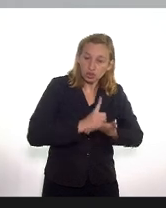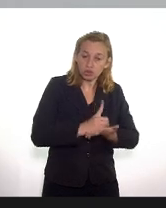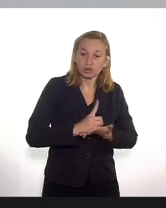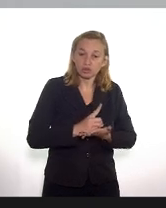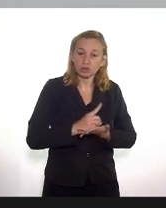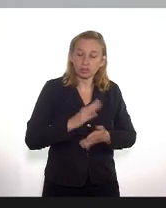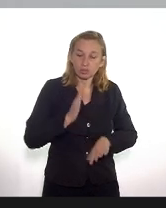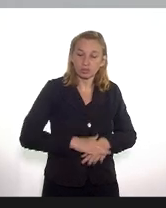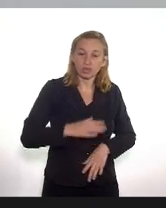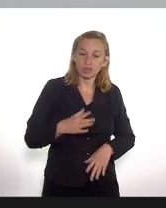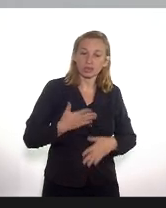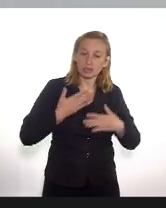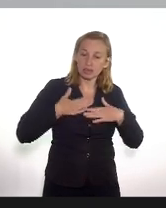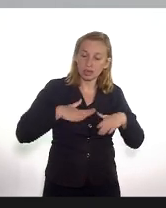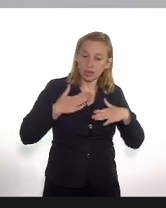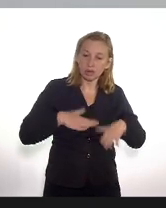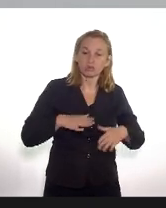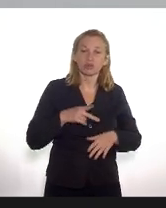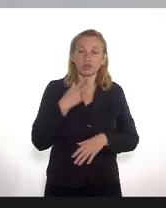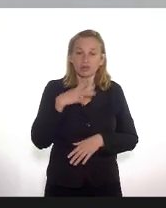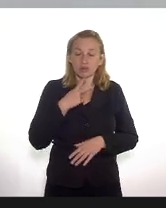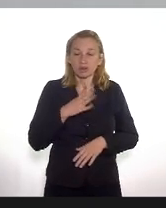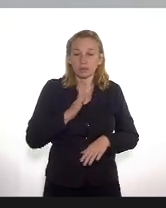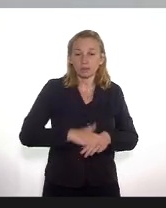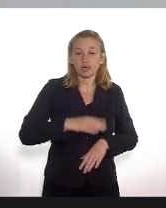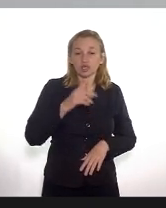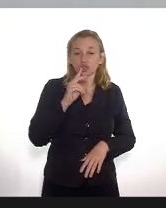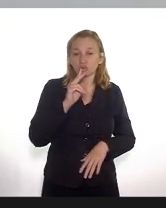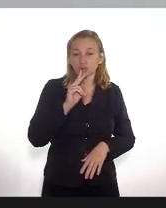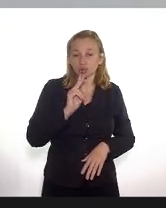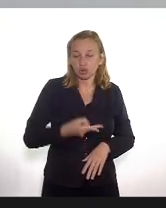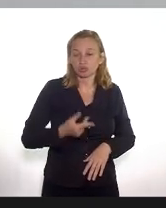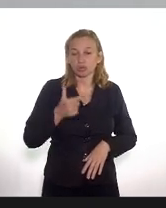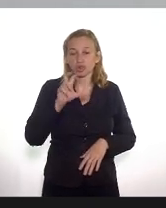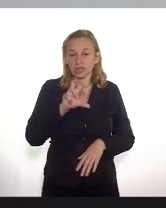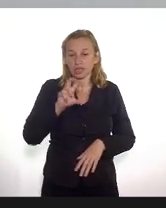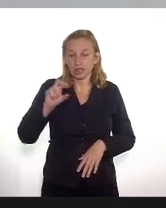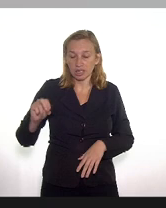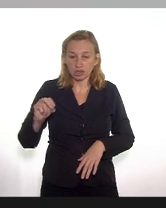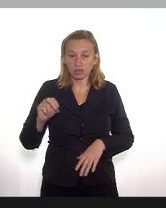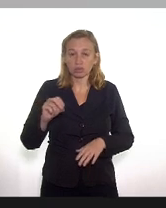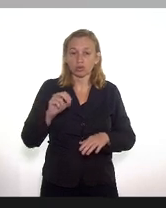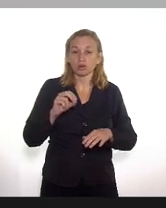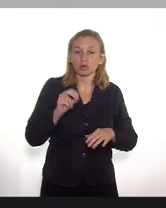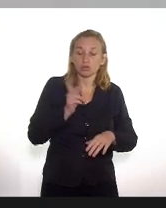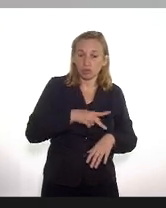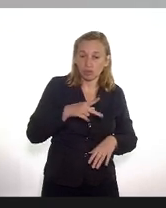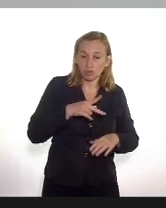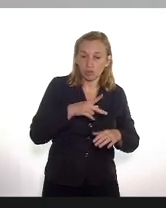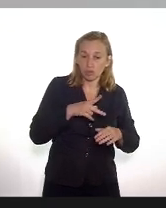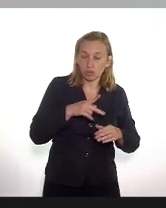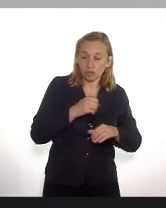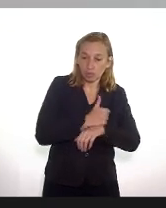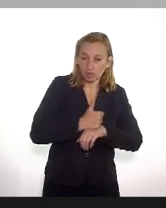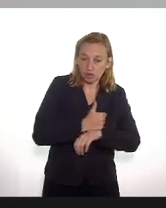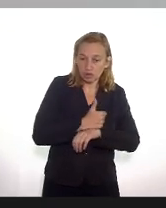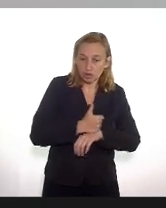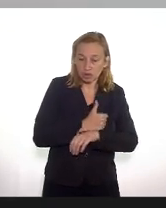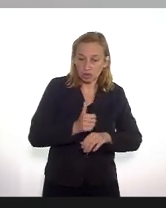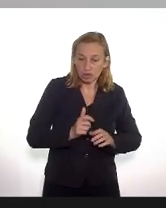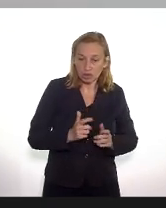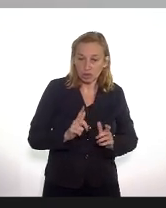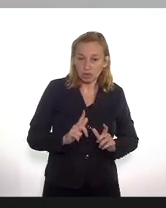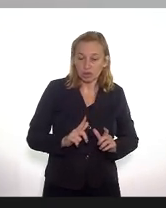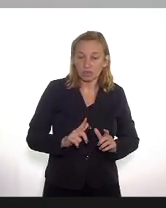mais tranquilidade, né? Estamos falando de mais de 2.500 profissionais docentes que atuam nas tutorias presencial e à